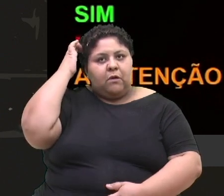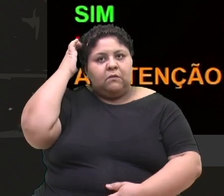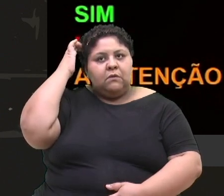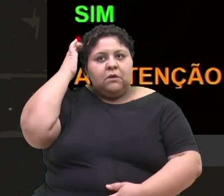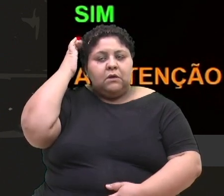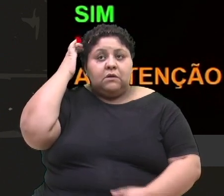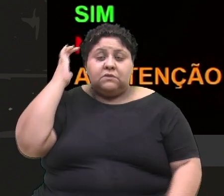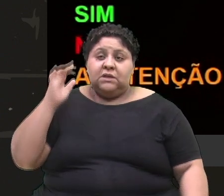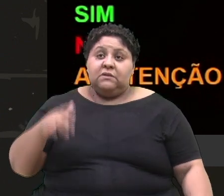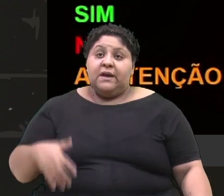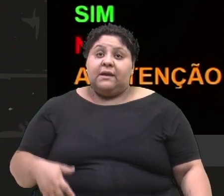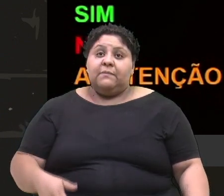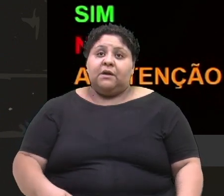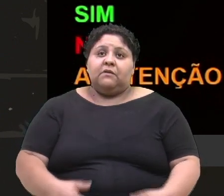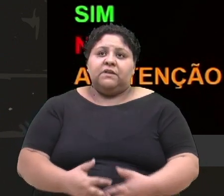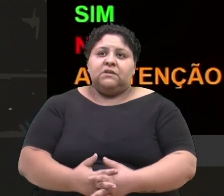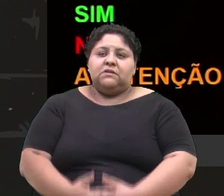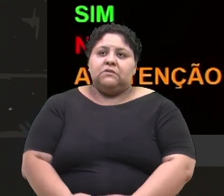sim. presidente.